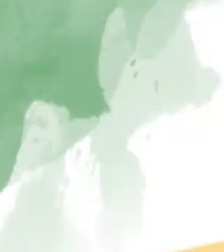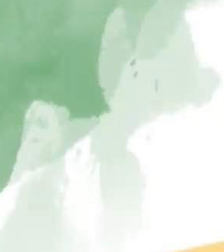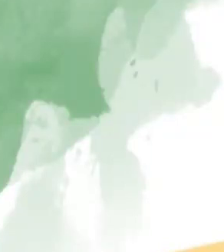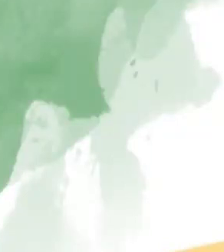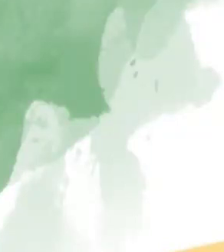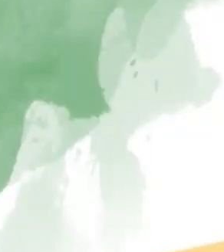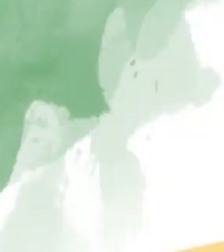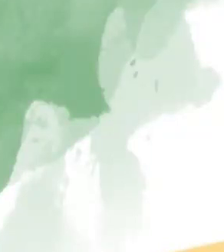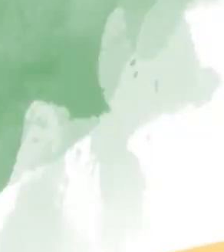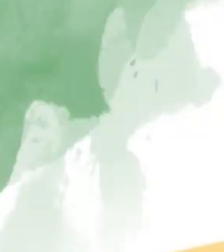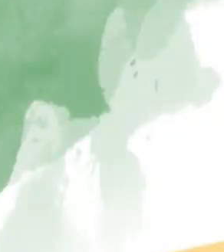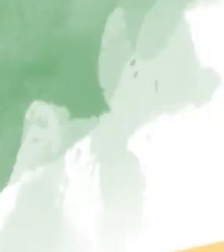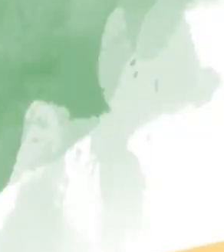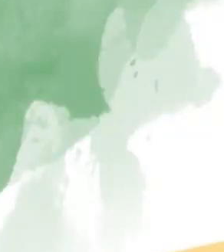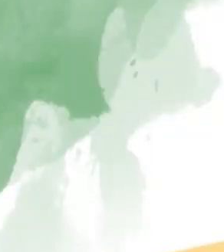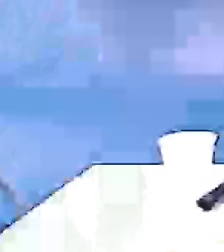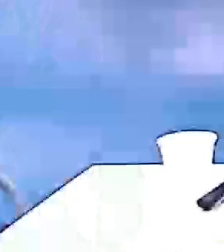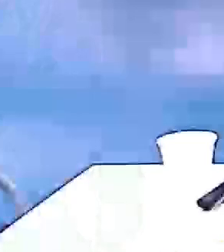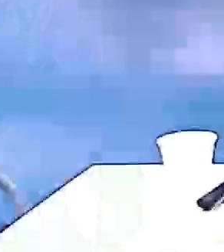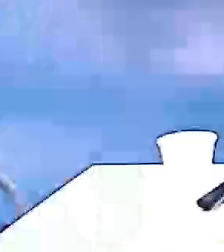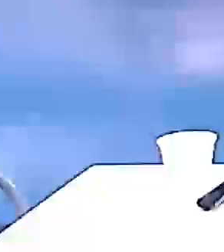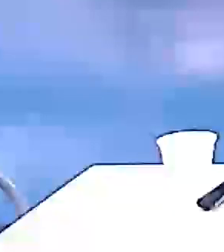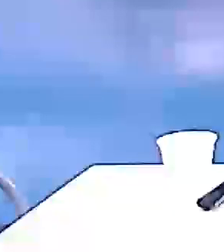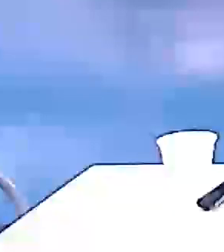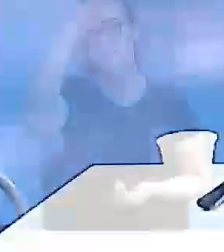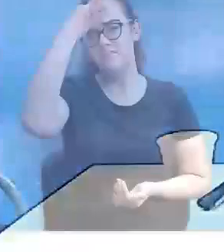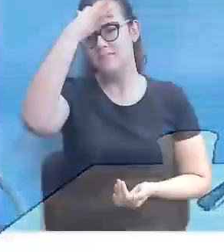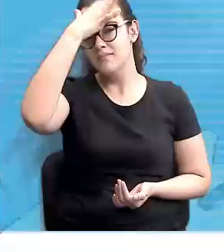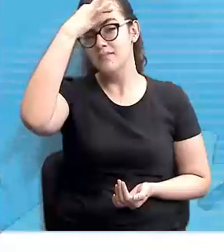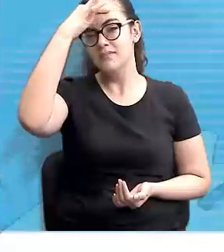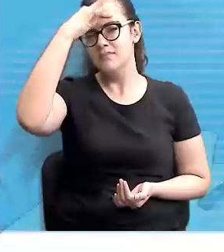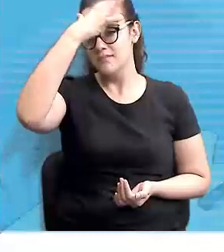E aí é